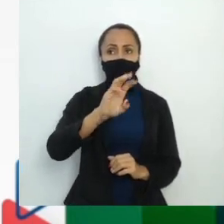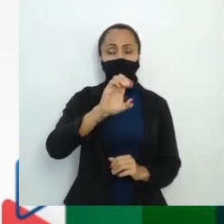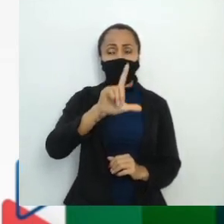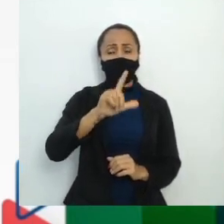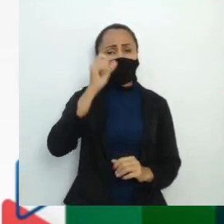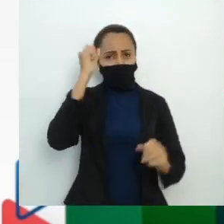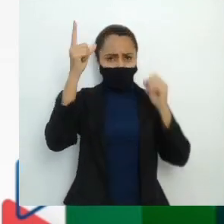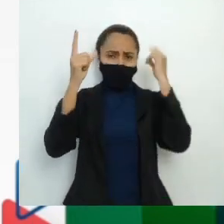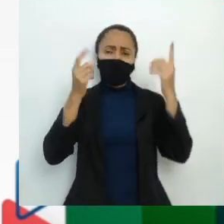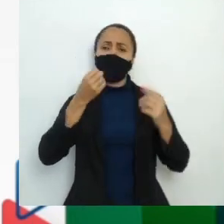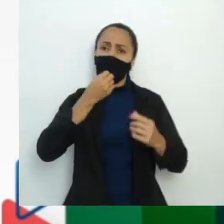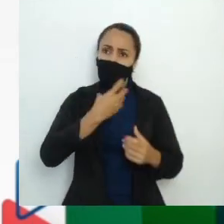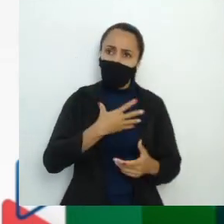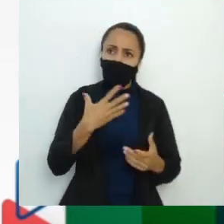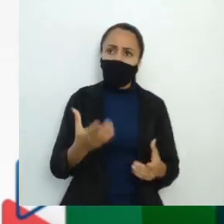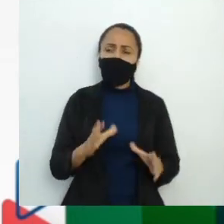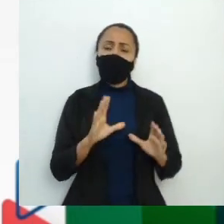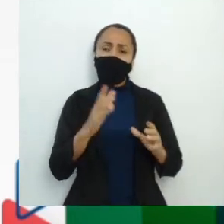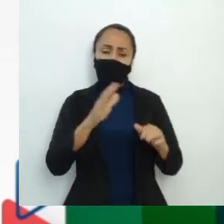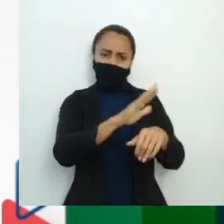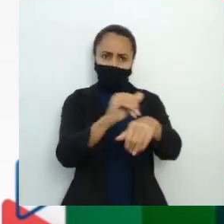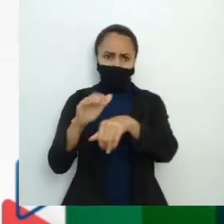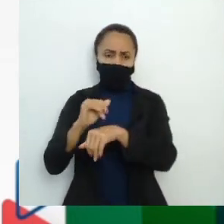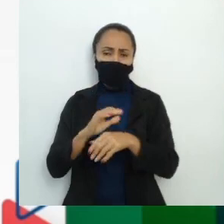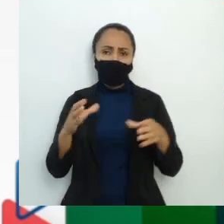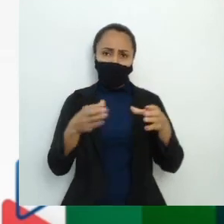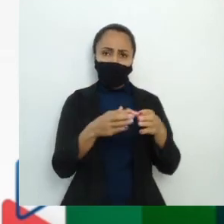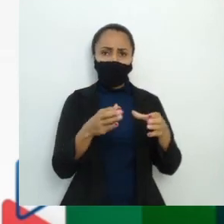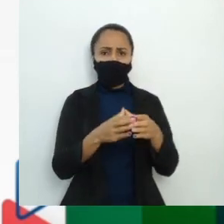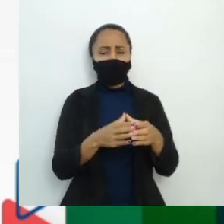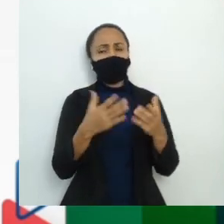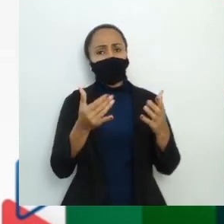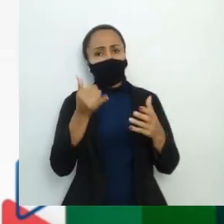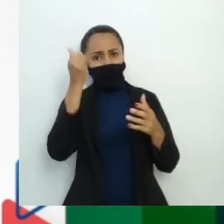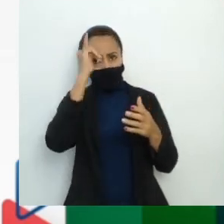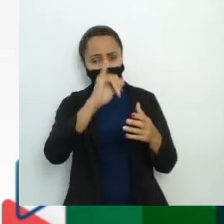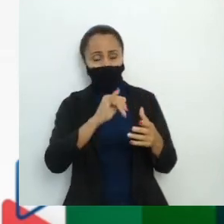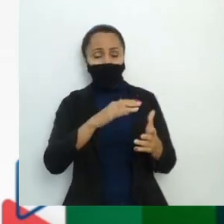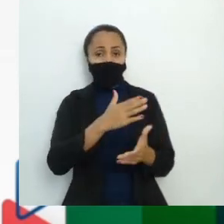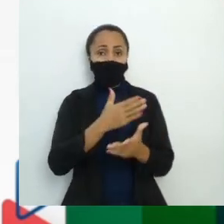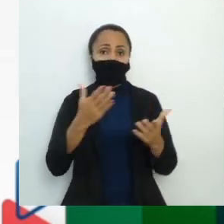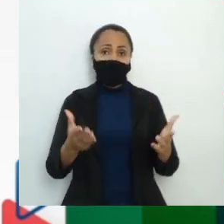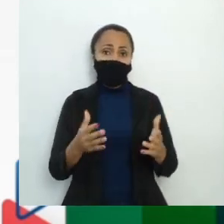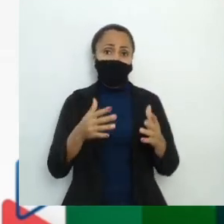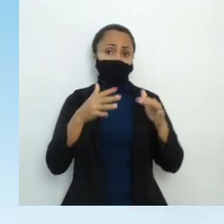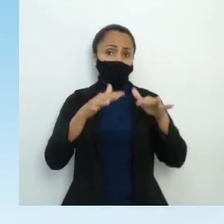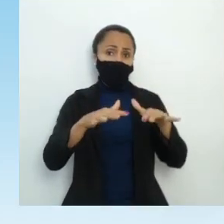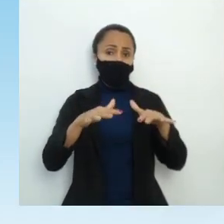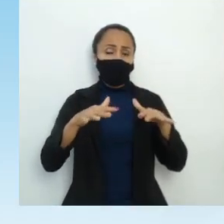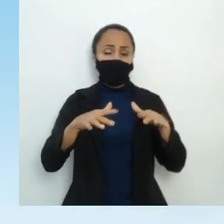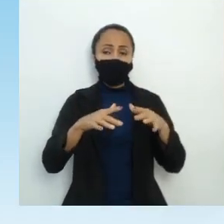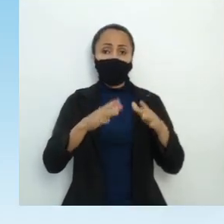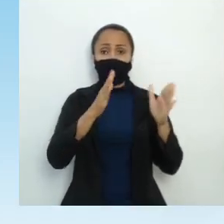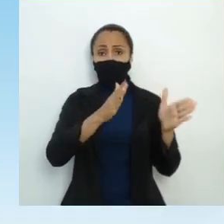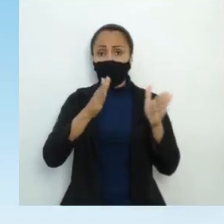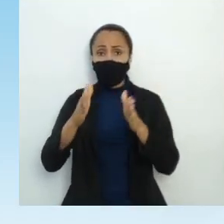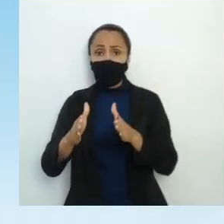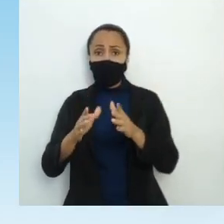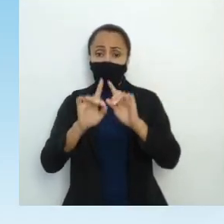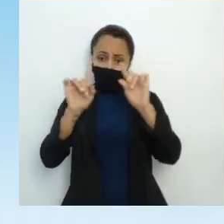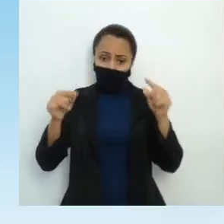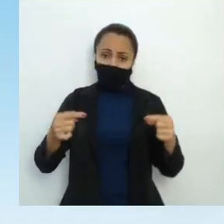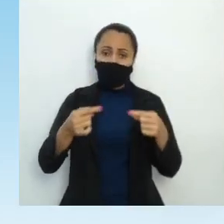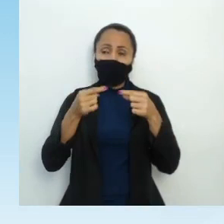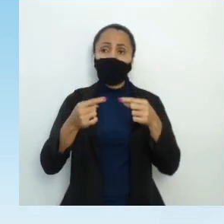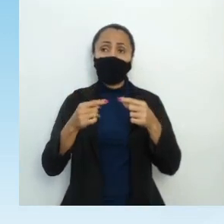bacana. Ele chamou a galera e disse, vamos combater em prol do que seria o parlamento. Ele estava do lado do parlamento contra o rei. E